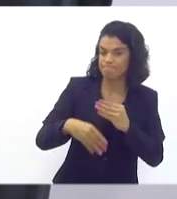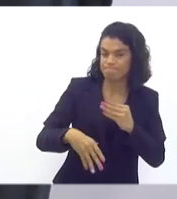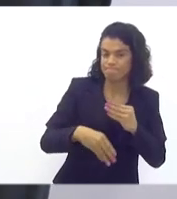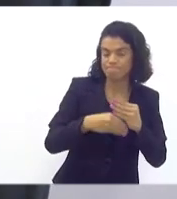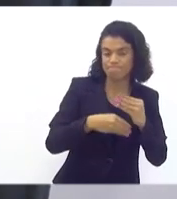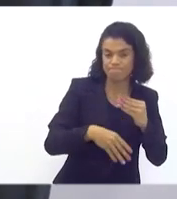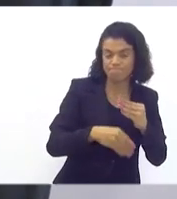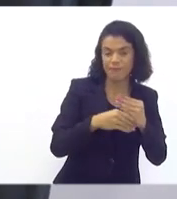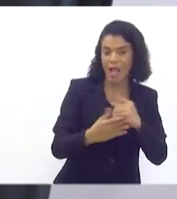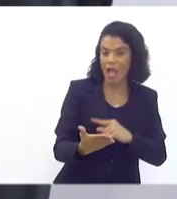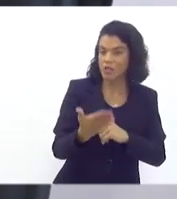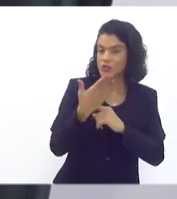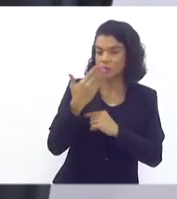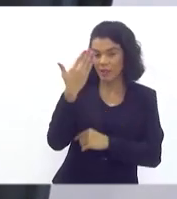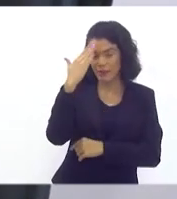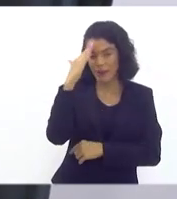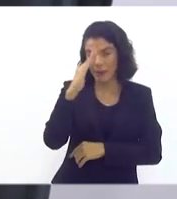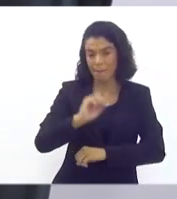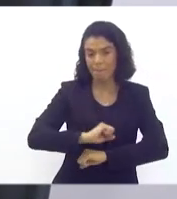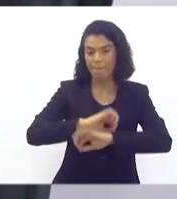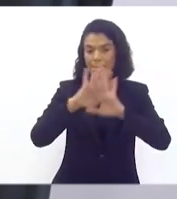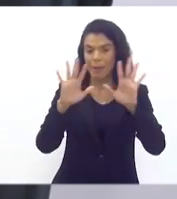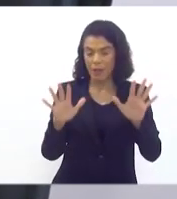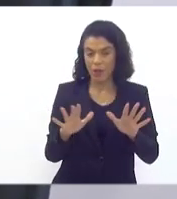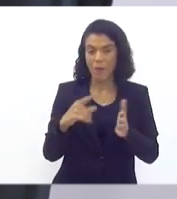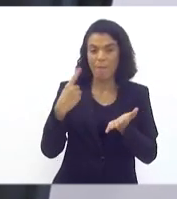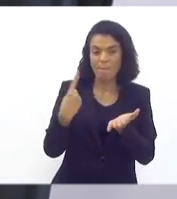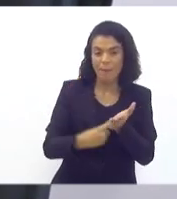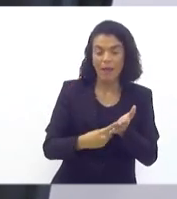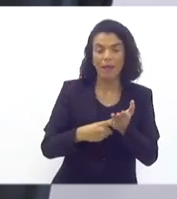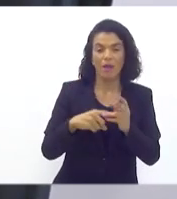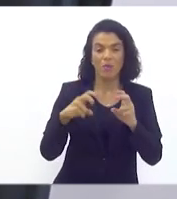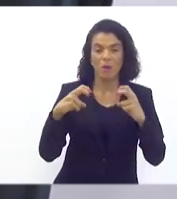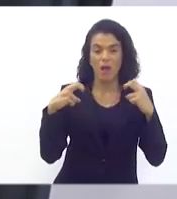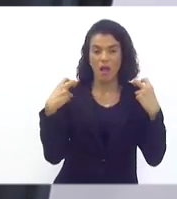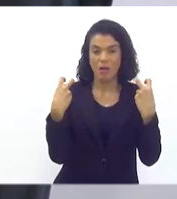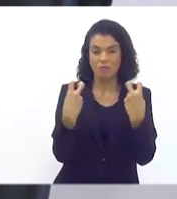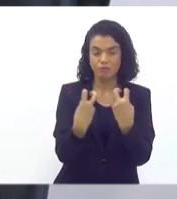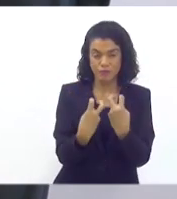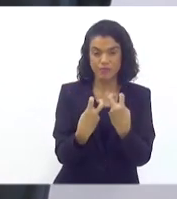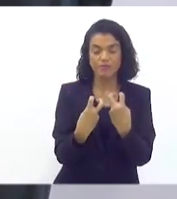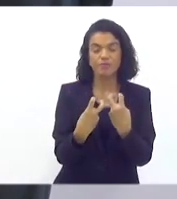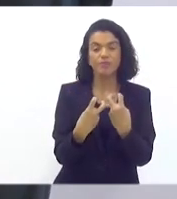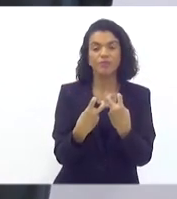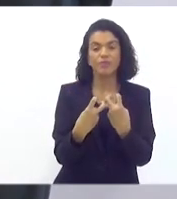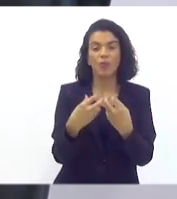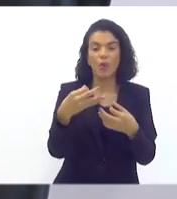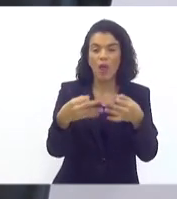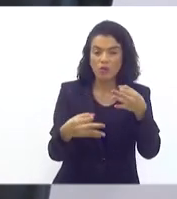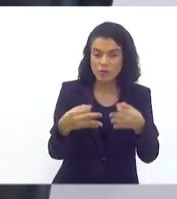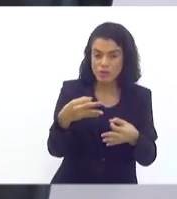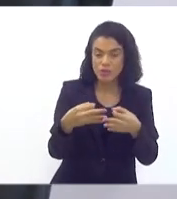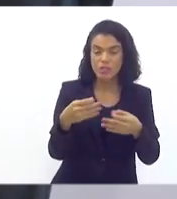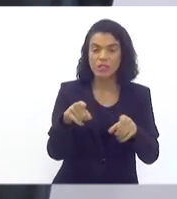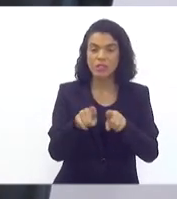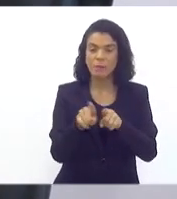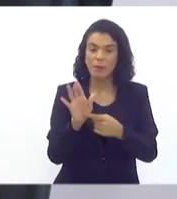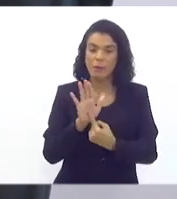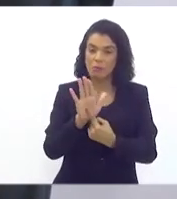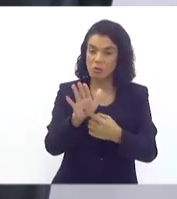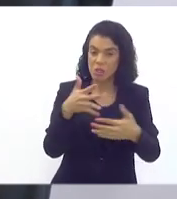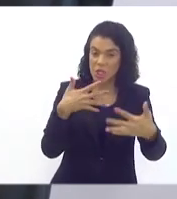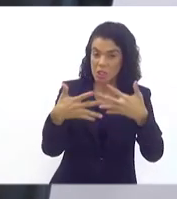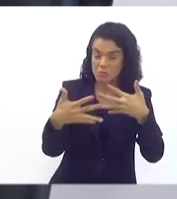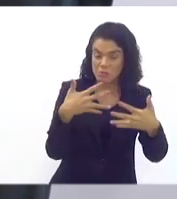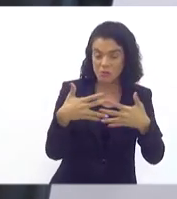fruto de uma ata de audiência conseguir revelar transparecer ao Governador